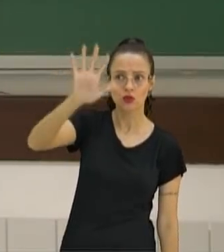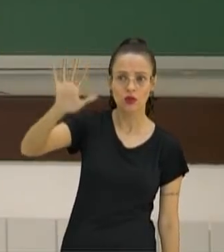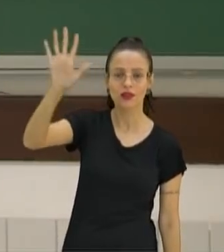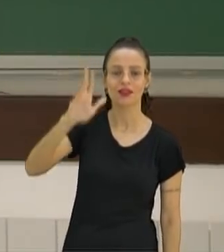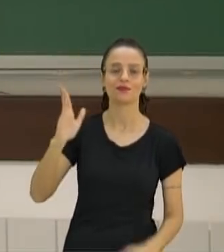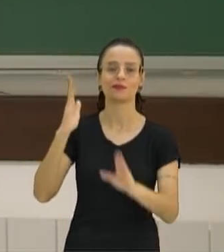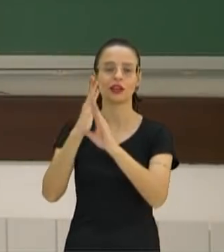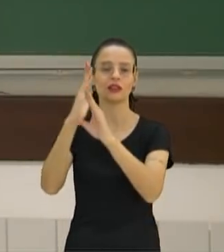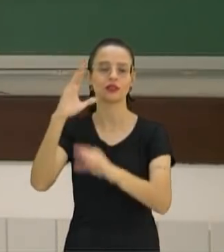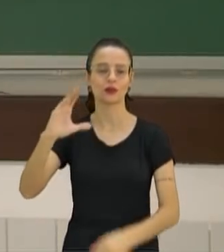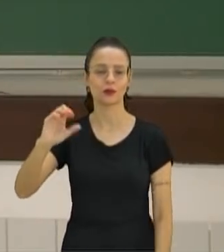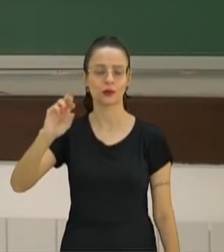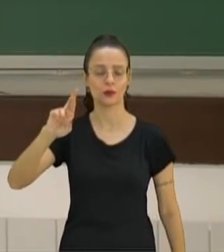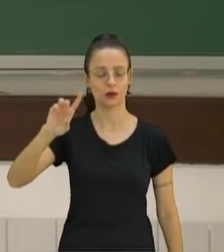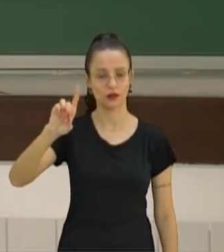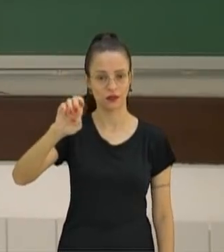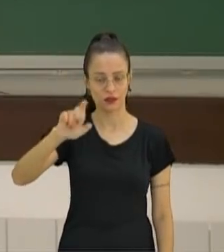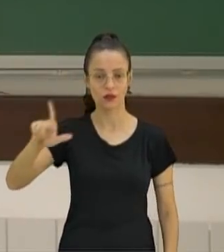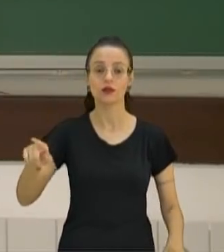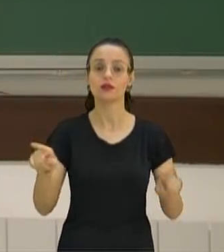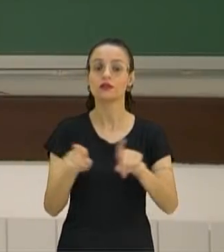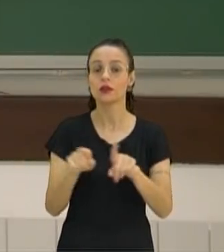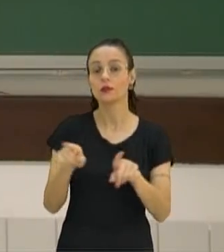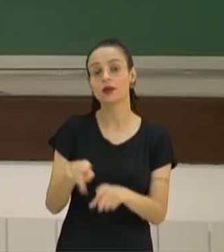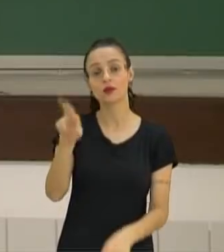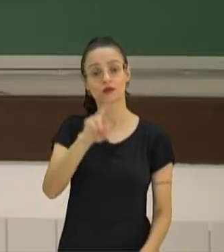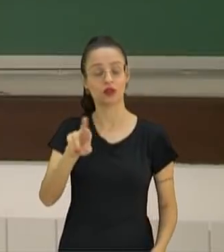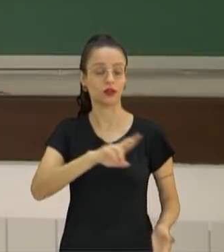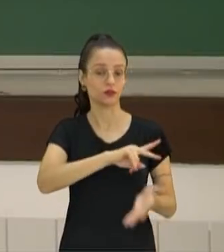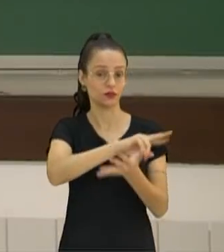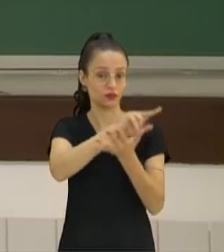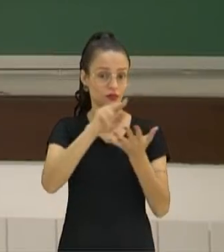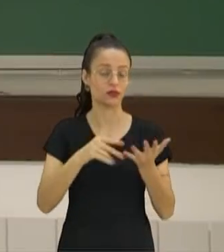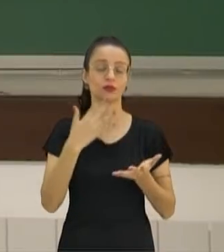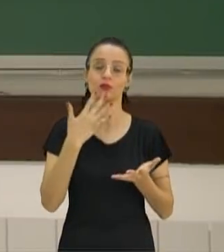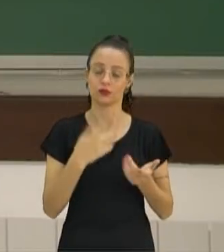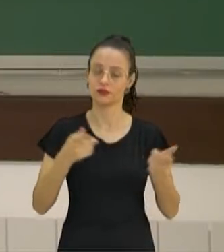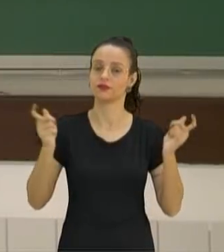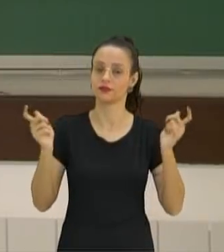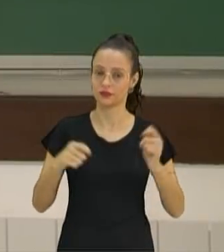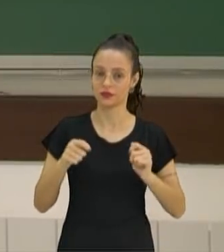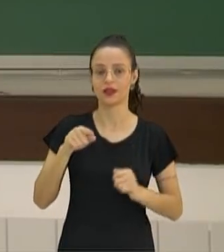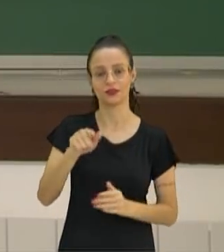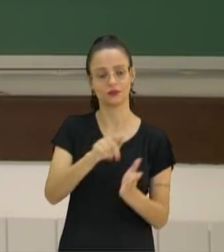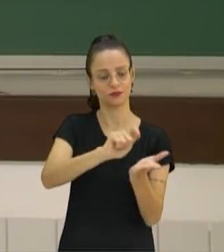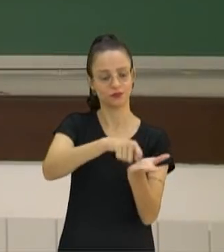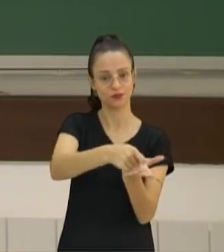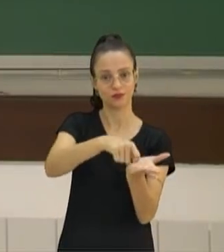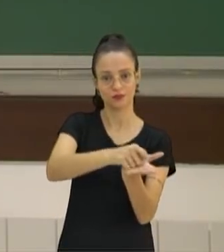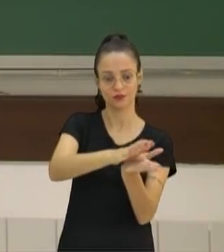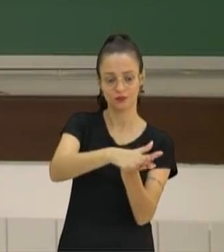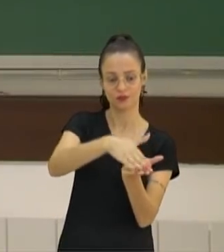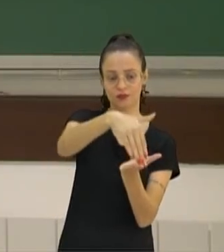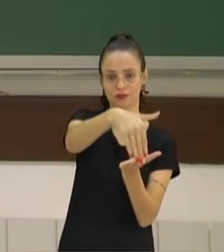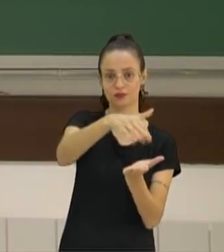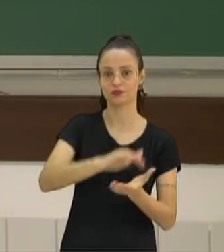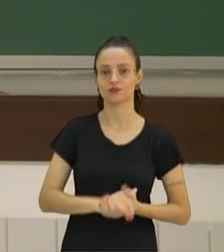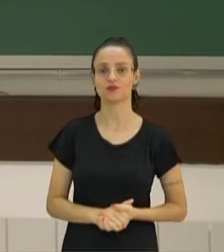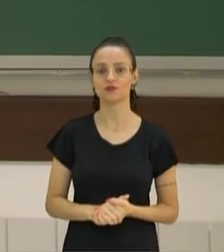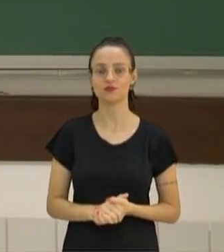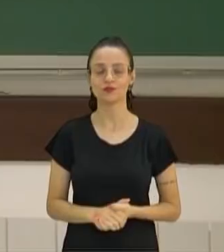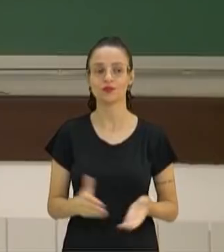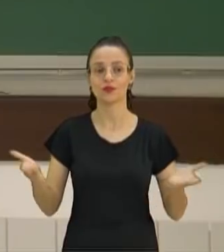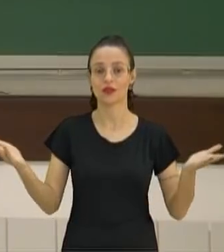tal. E o interessante é que ele trabalha com o uso de cores também, que é possível na xilogravura.